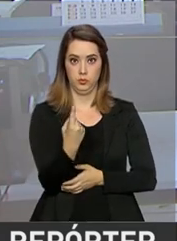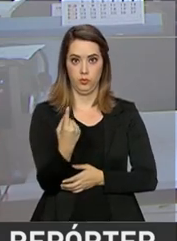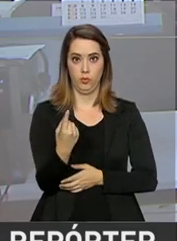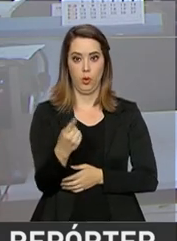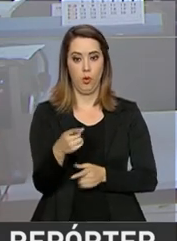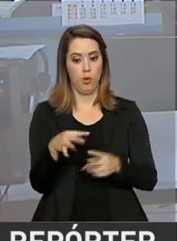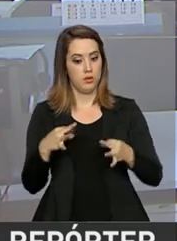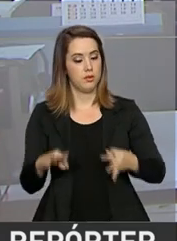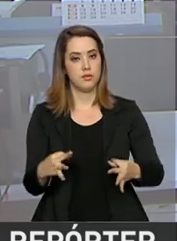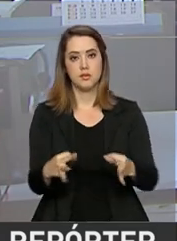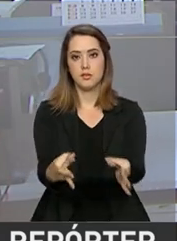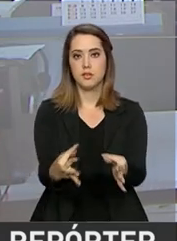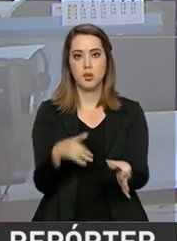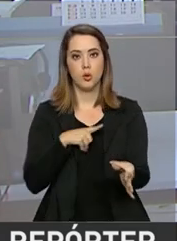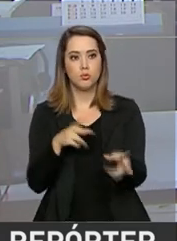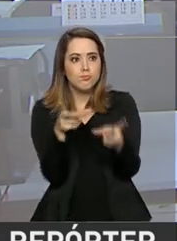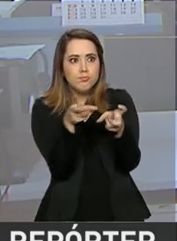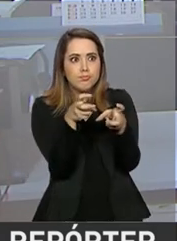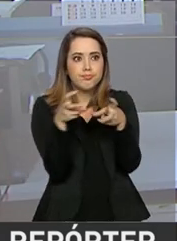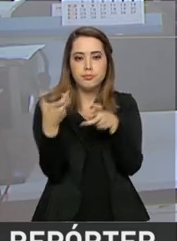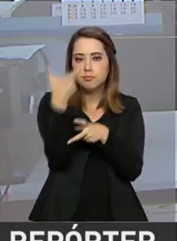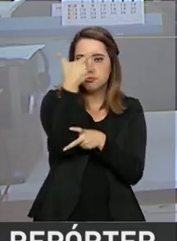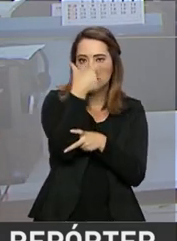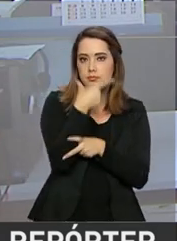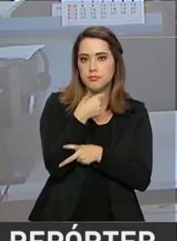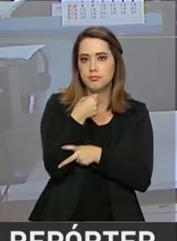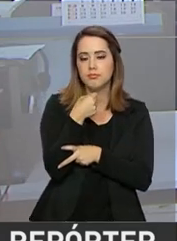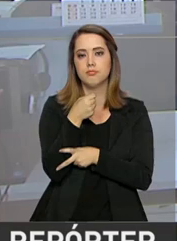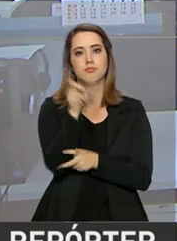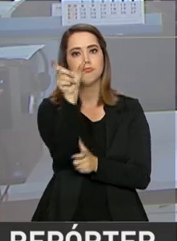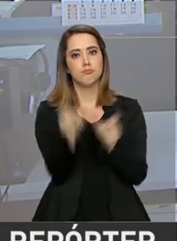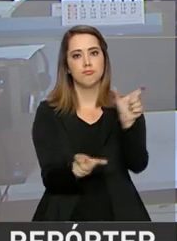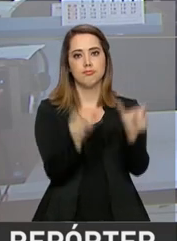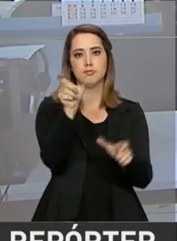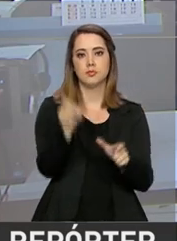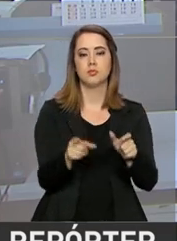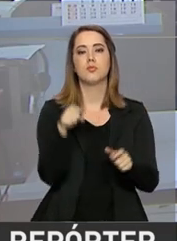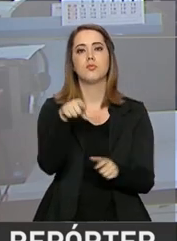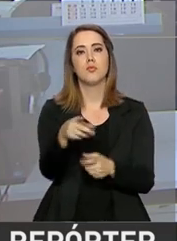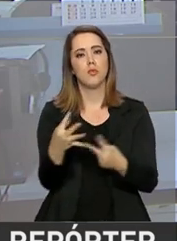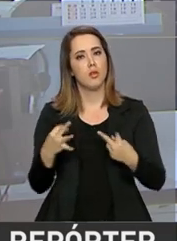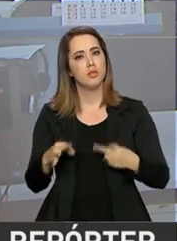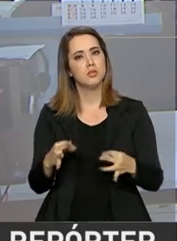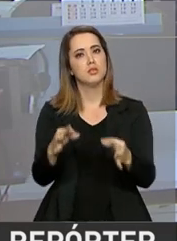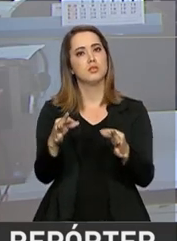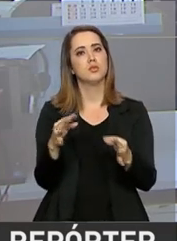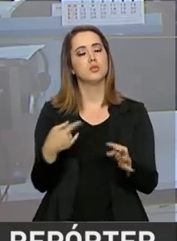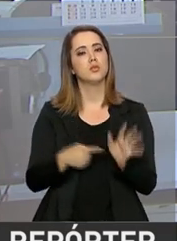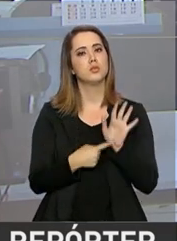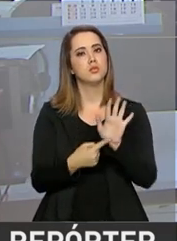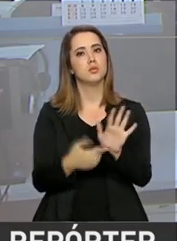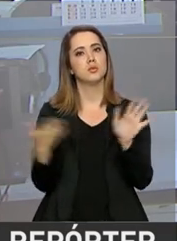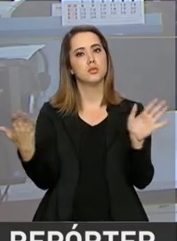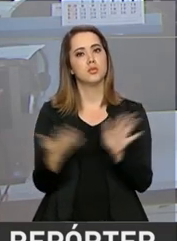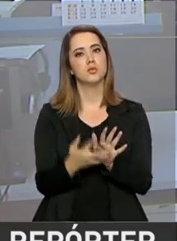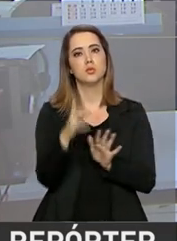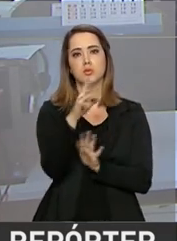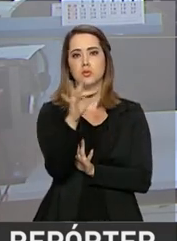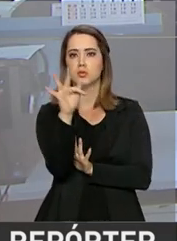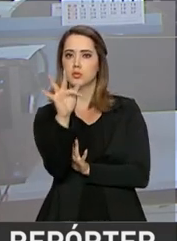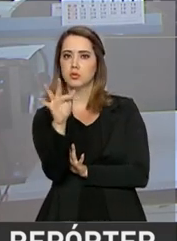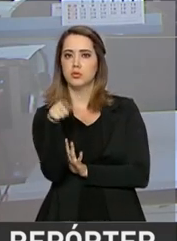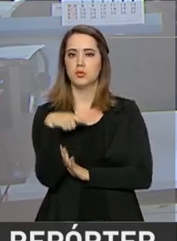facial vai ser implantado nos aeroportos do país o equipamento que vai ser apresentado hoje pela Receita Federal em